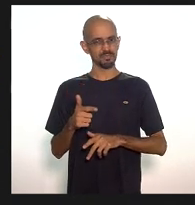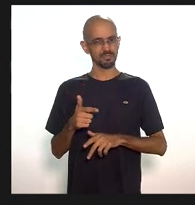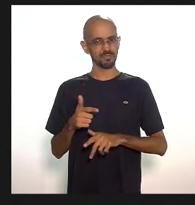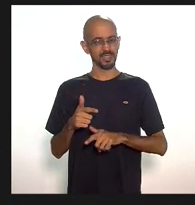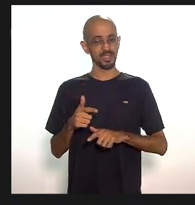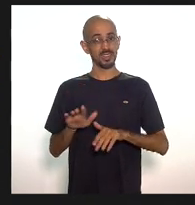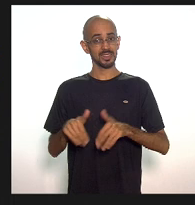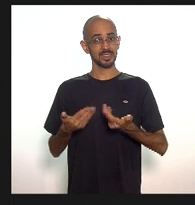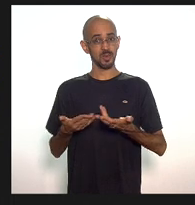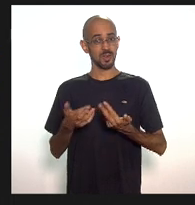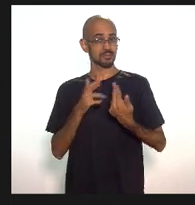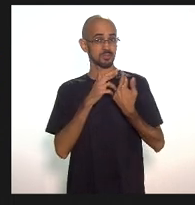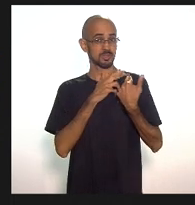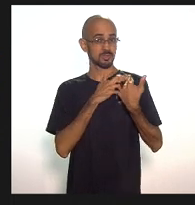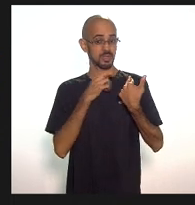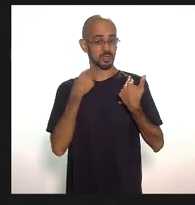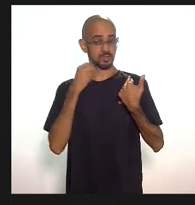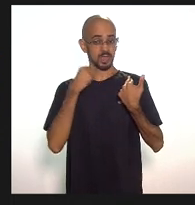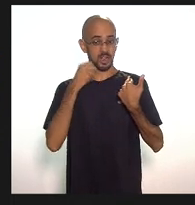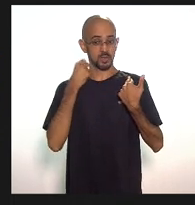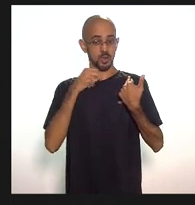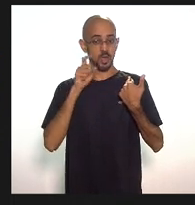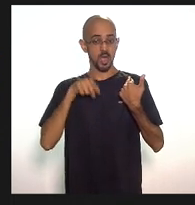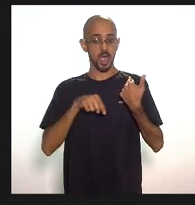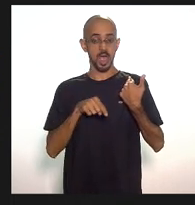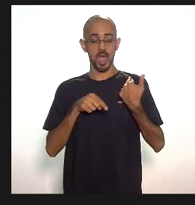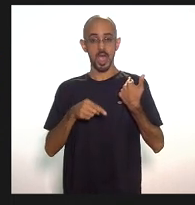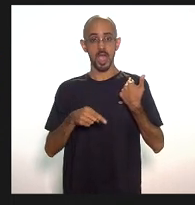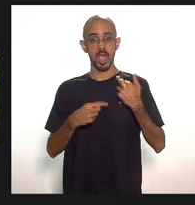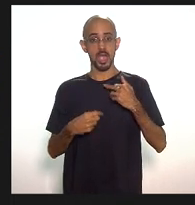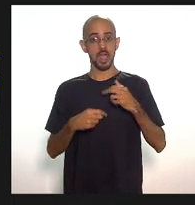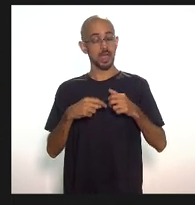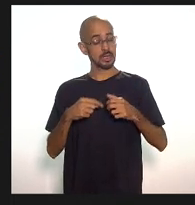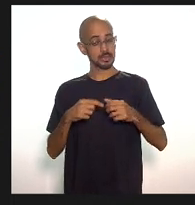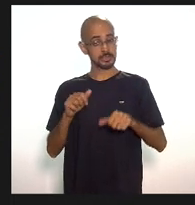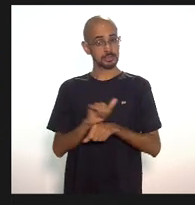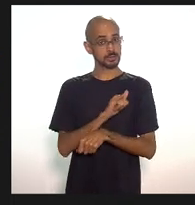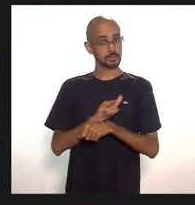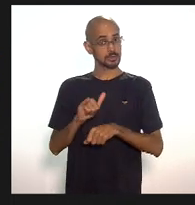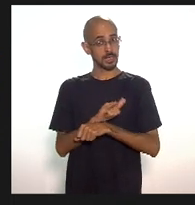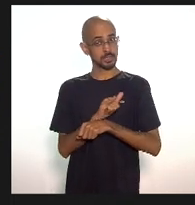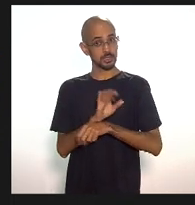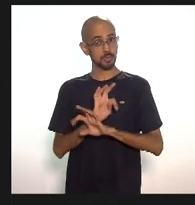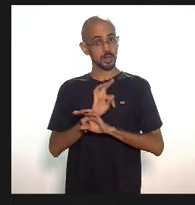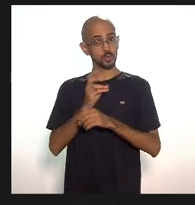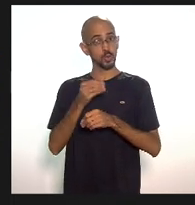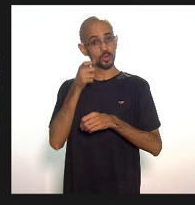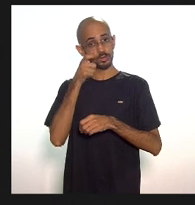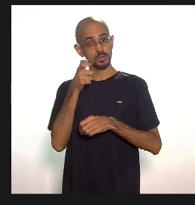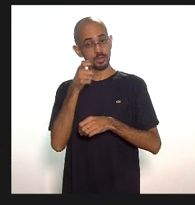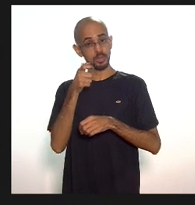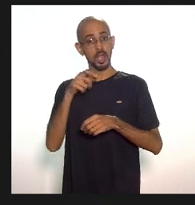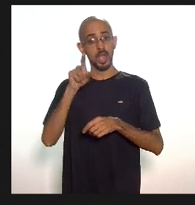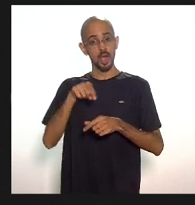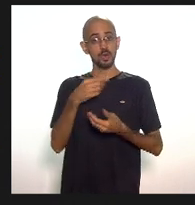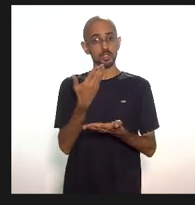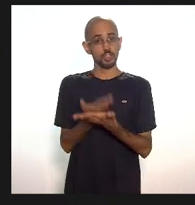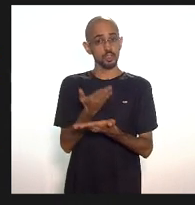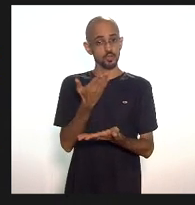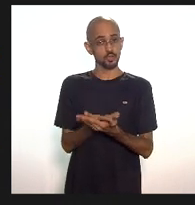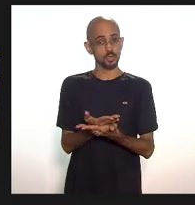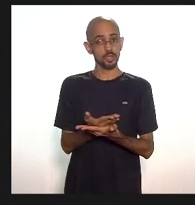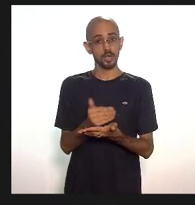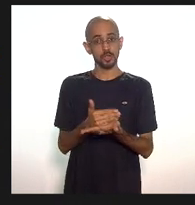árdua, compor todos esses interesses. E a gente tem feito isso desde dezembro, sabe? Estudando o